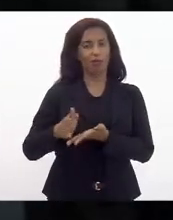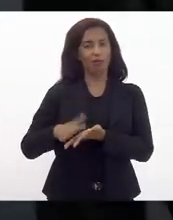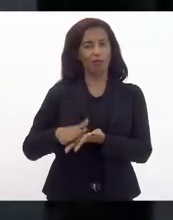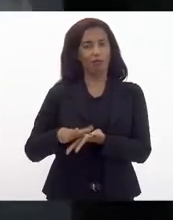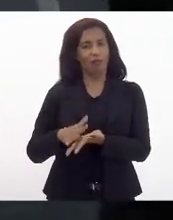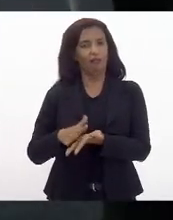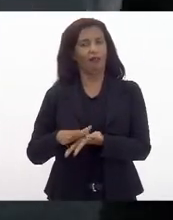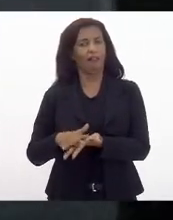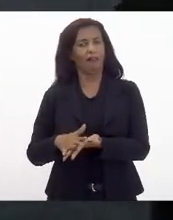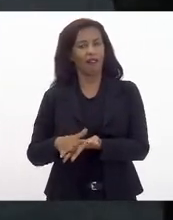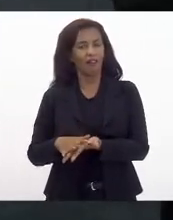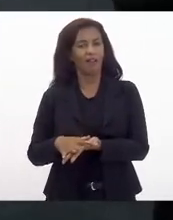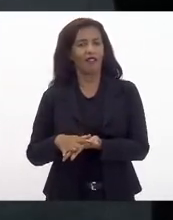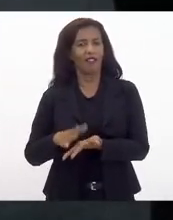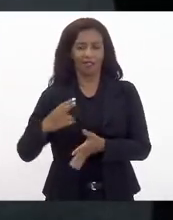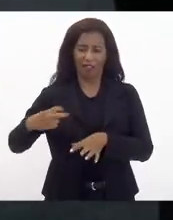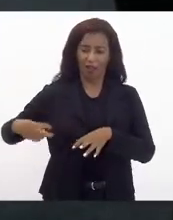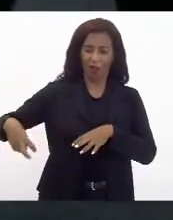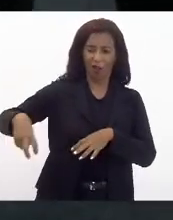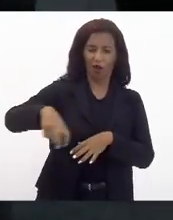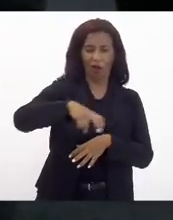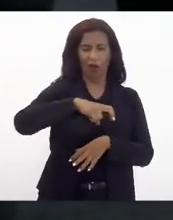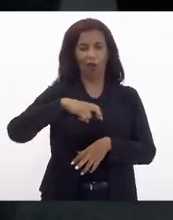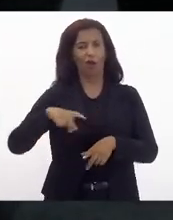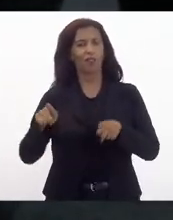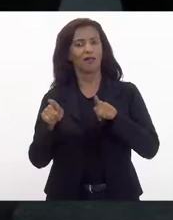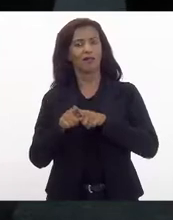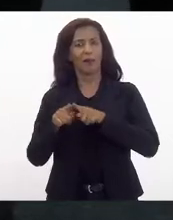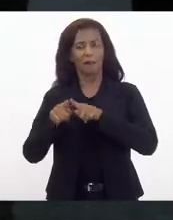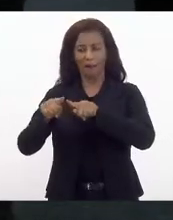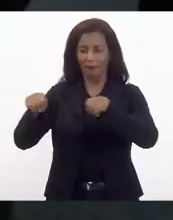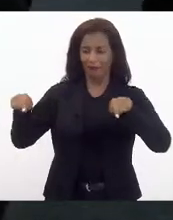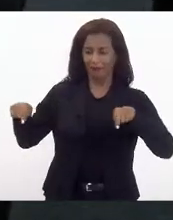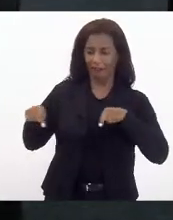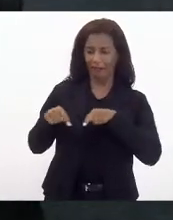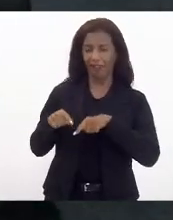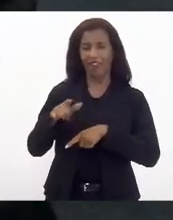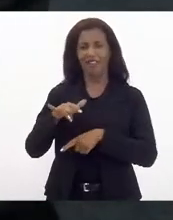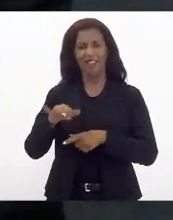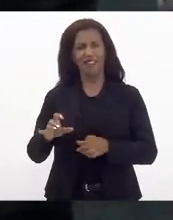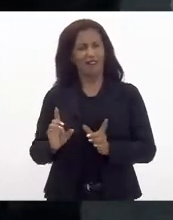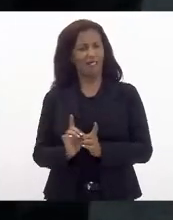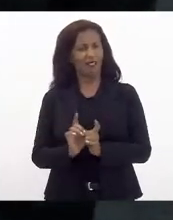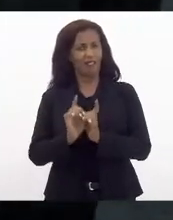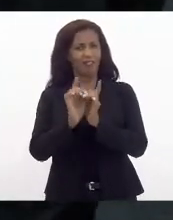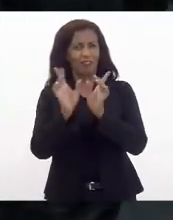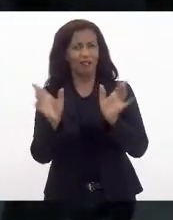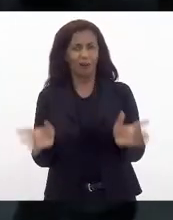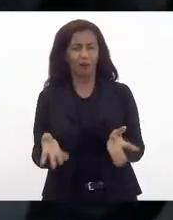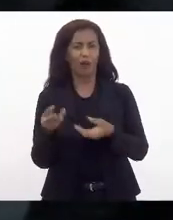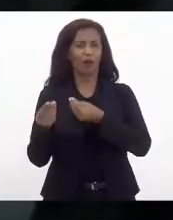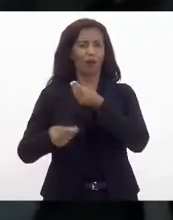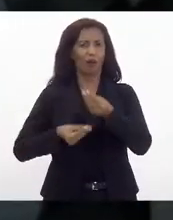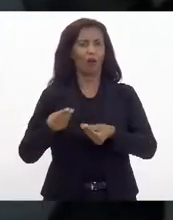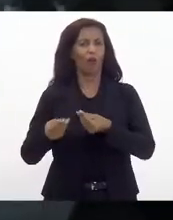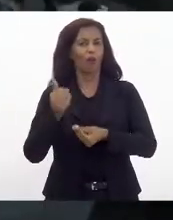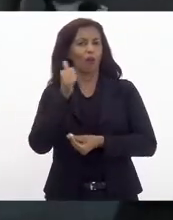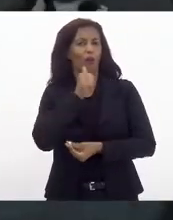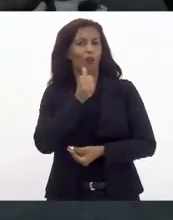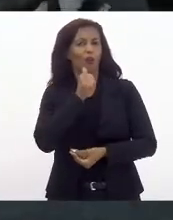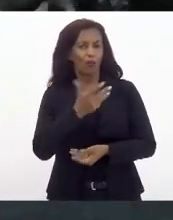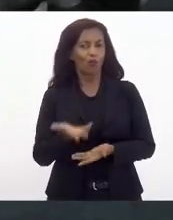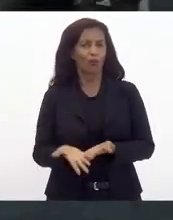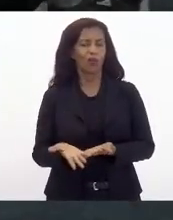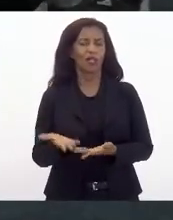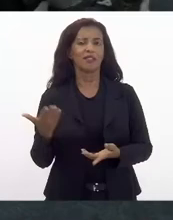Samba dos rodas de samba de fundo de quintal em espaços mais Democráticos com mulheres